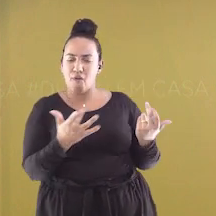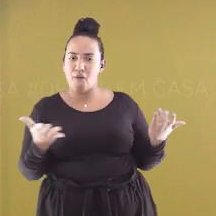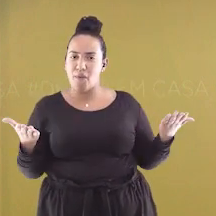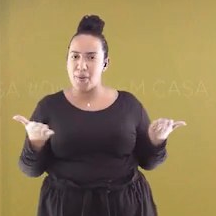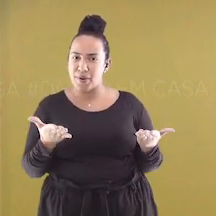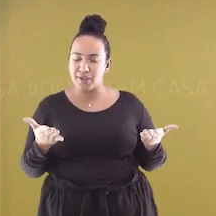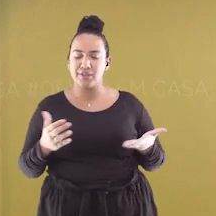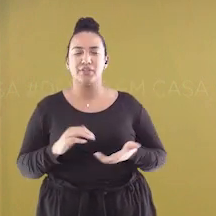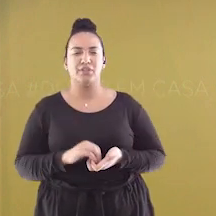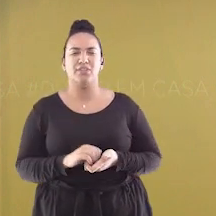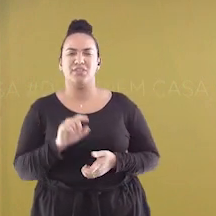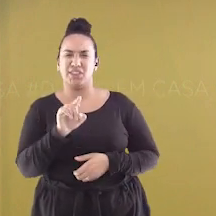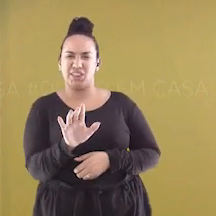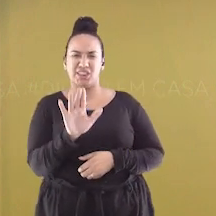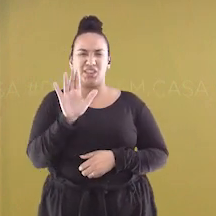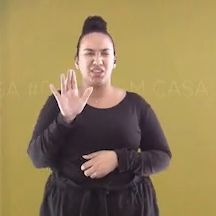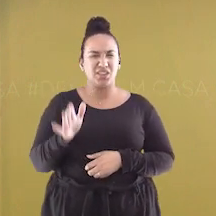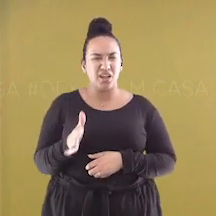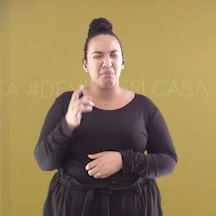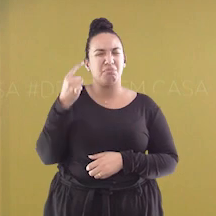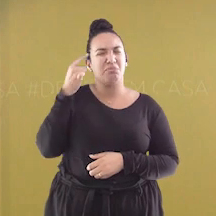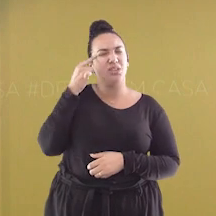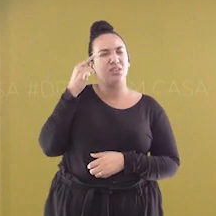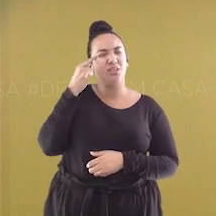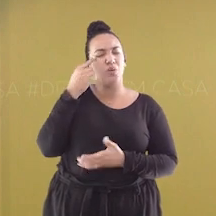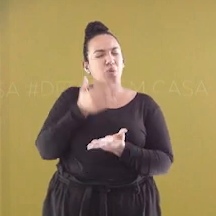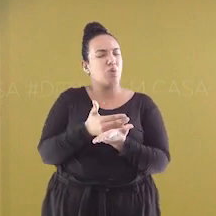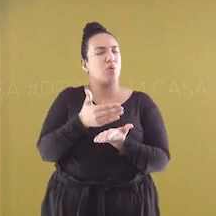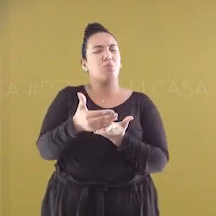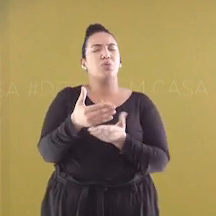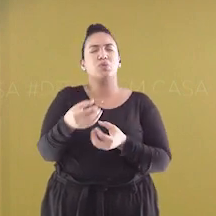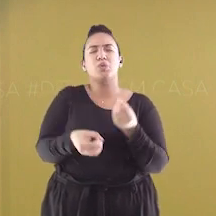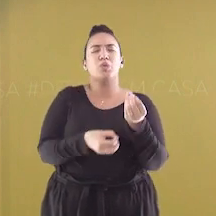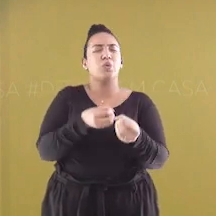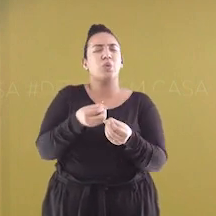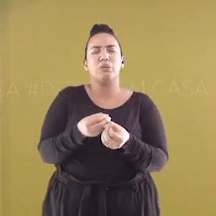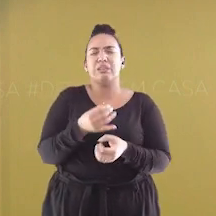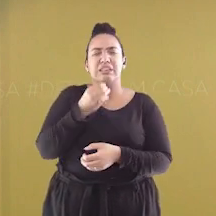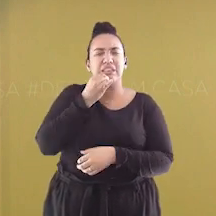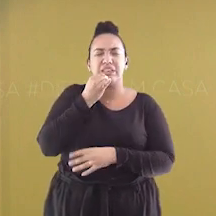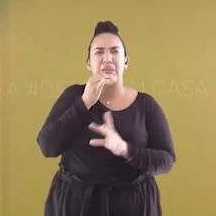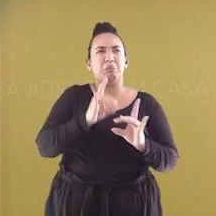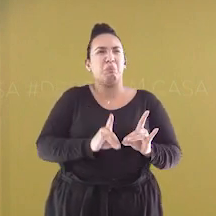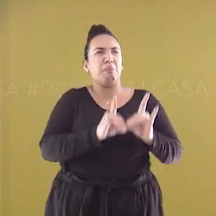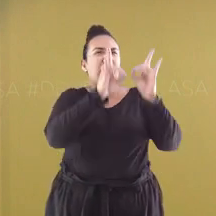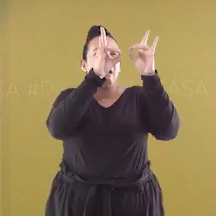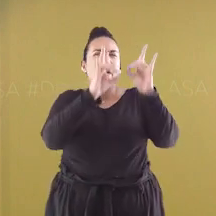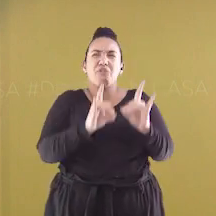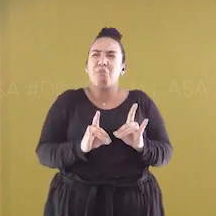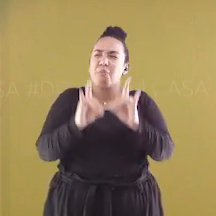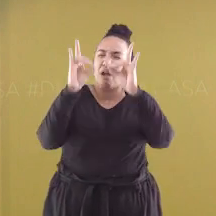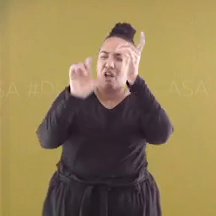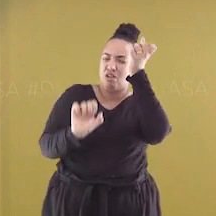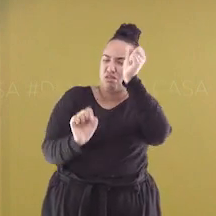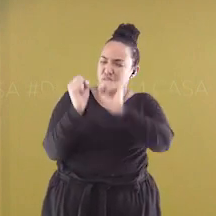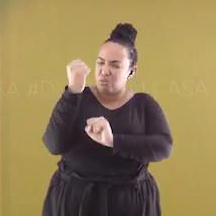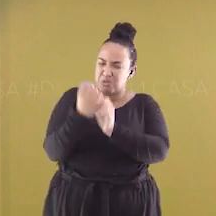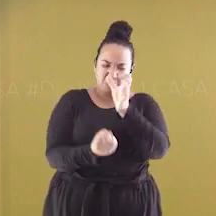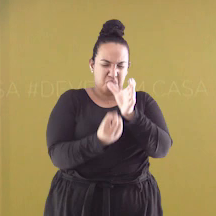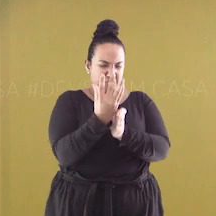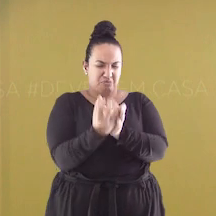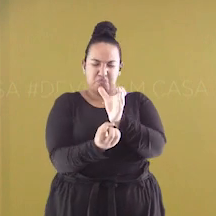dia? Já parou para pensar como se iniciou a construção desses grandes prédios, as